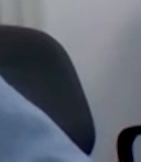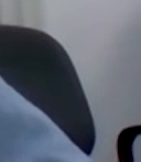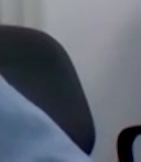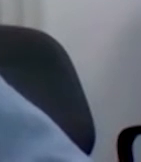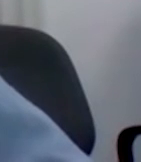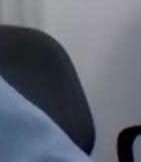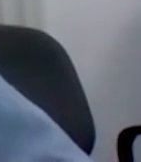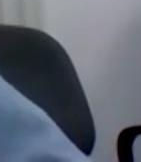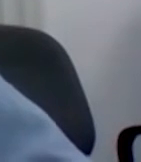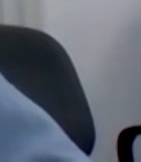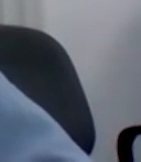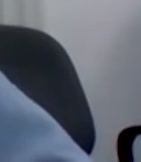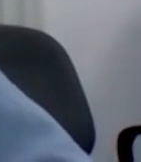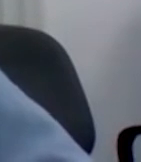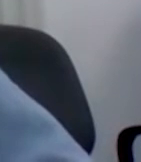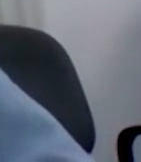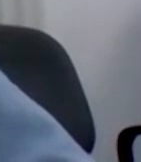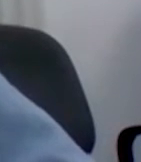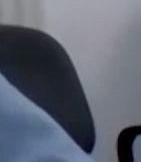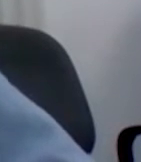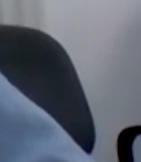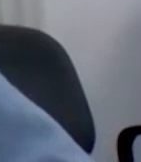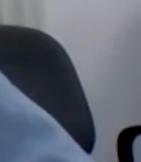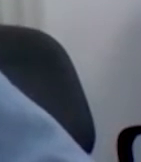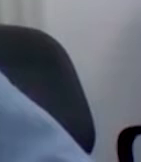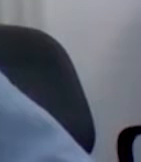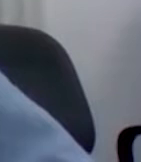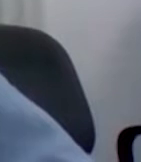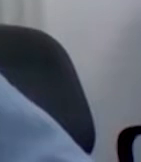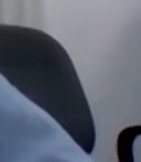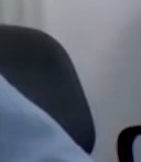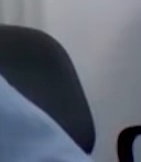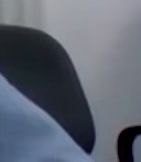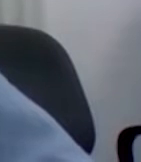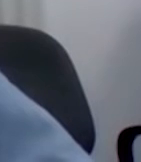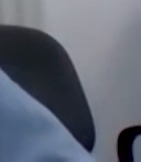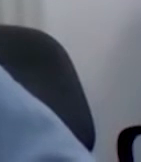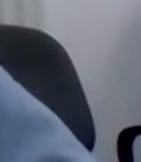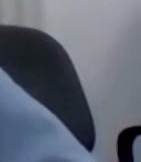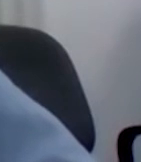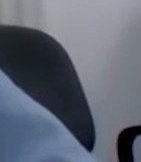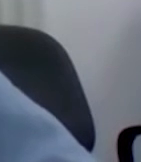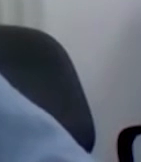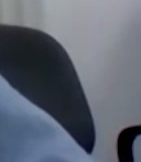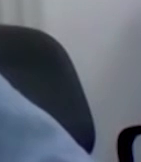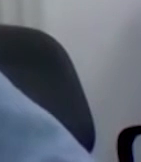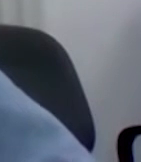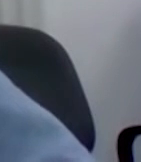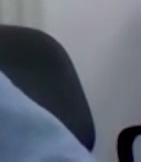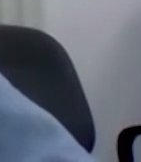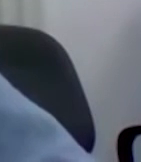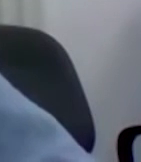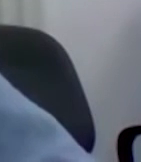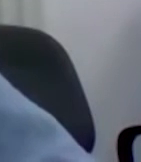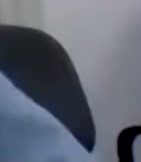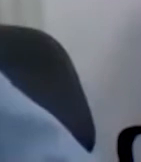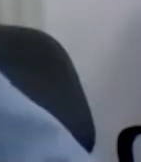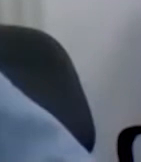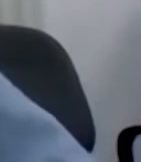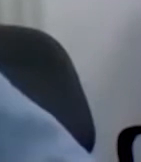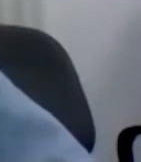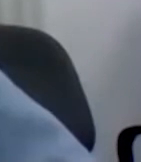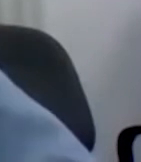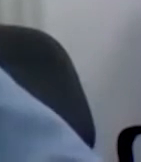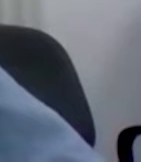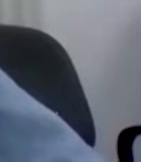Brasileiro, nós vamos nos deparar com o artigo 320. Então, o artigo 320 é quem organiza a aplicação das